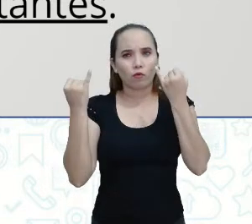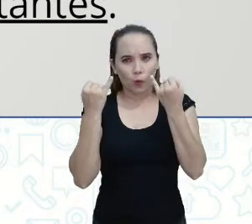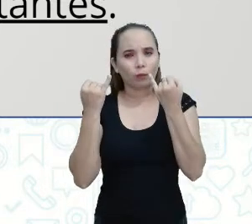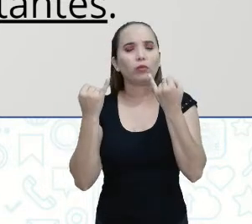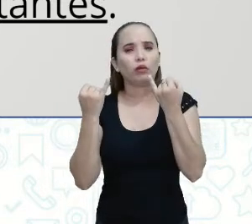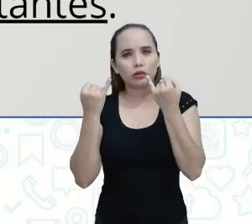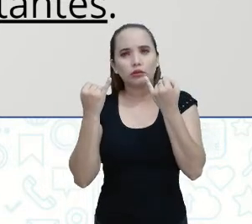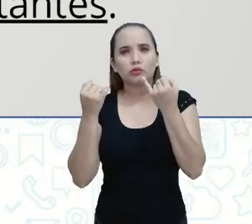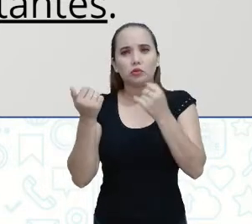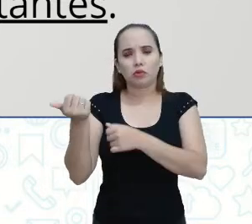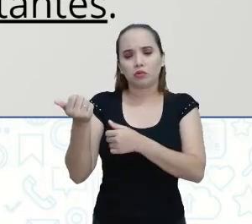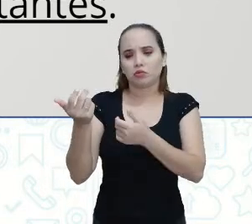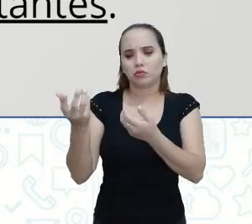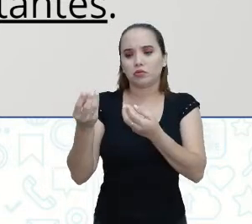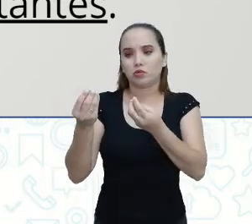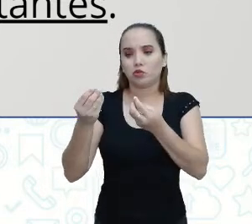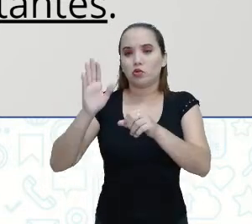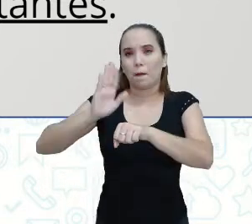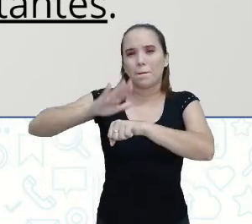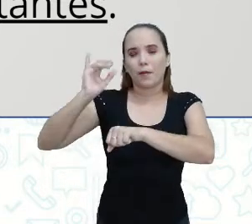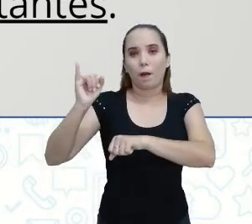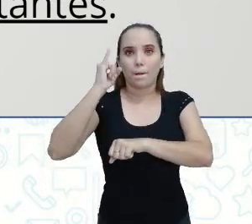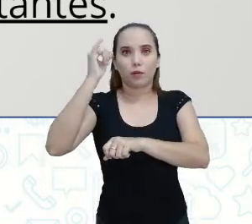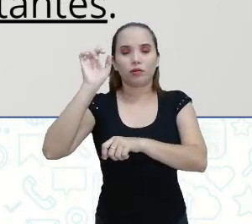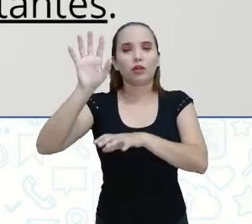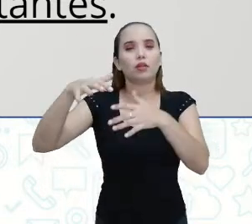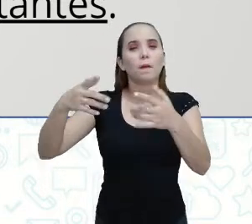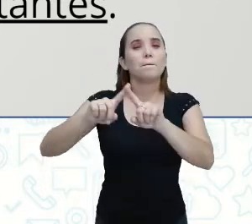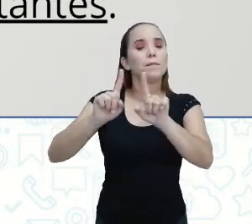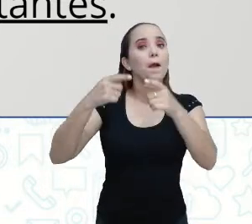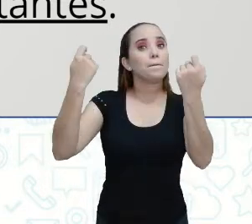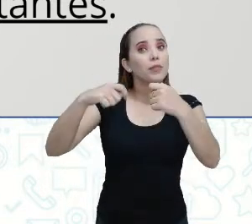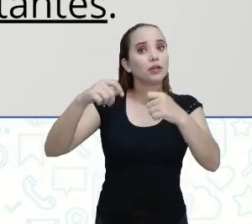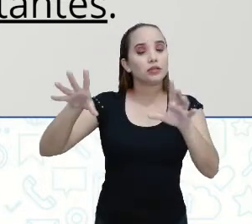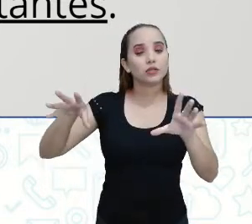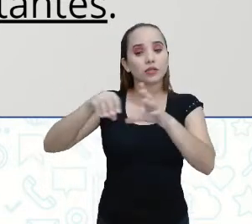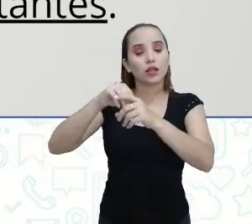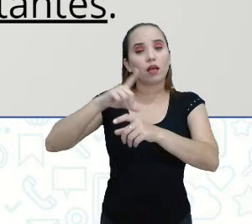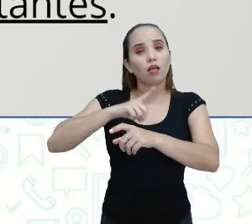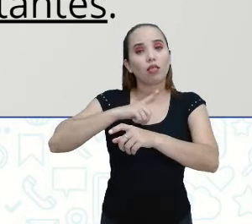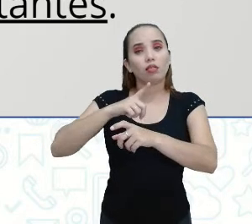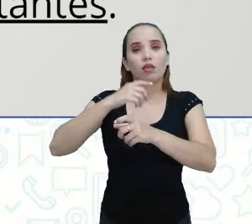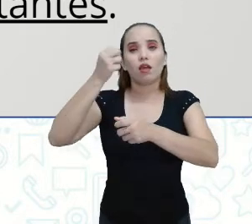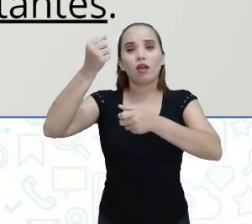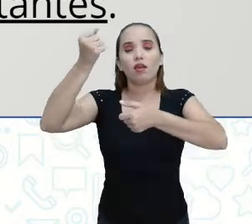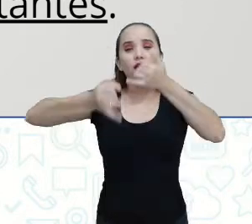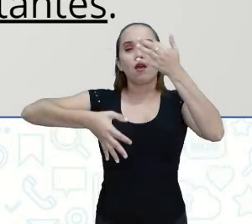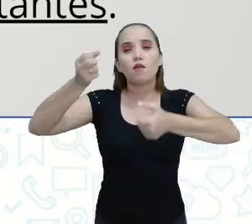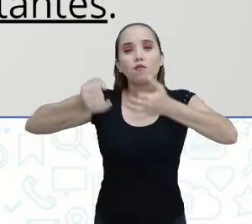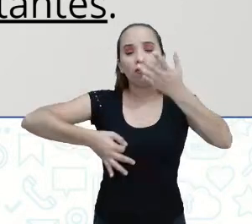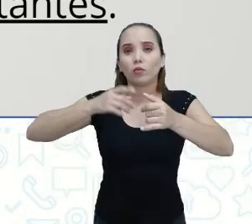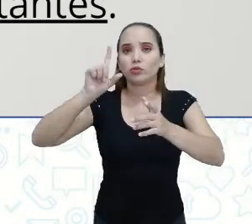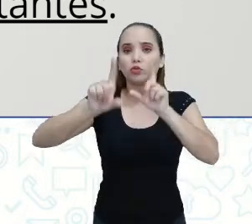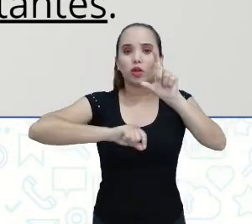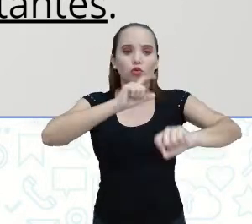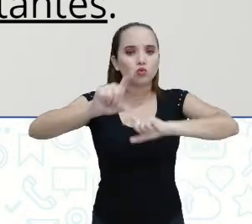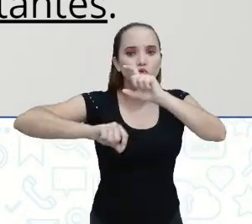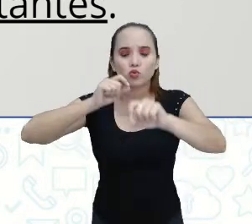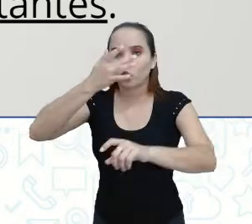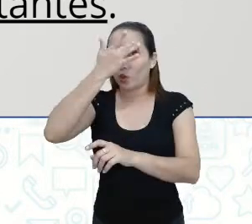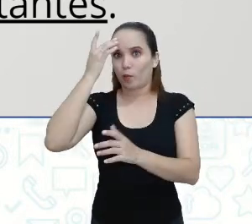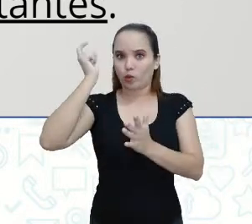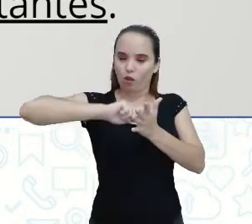descrito depende da escolha do escritor. Isso quer dizer o quê? Isso quer dizer que o escritor ou o